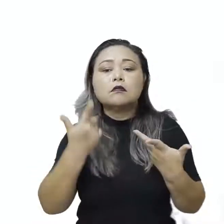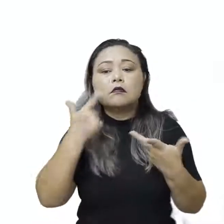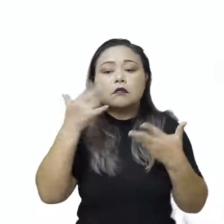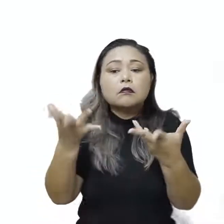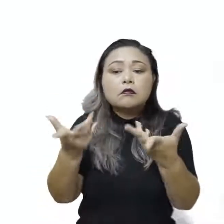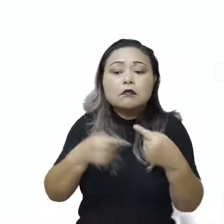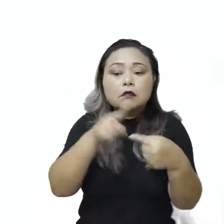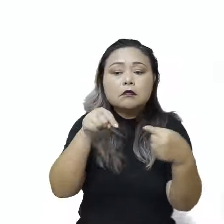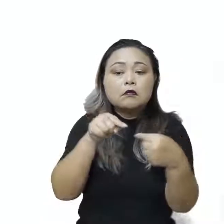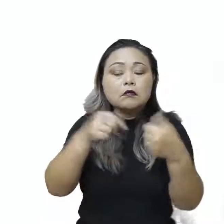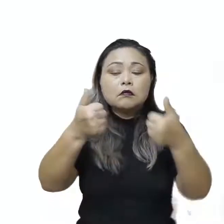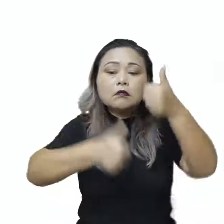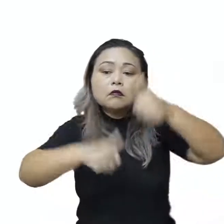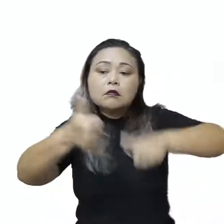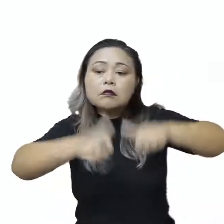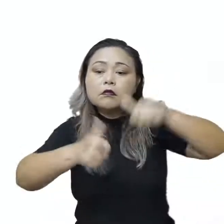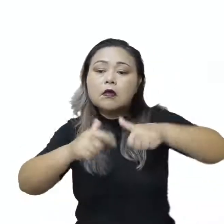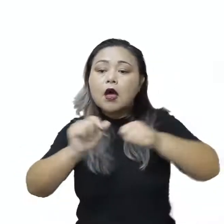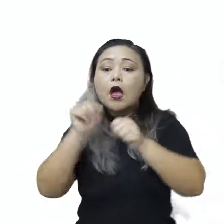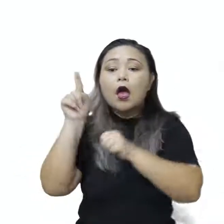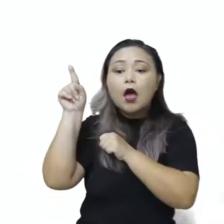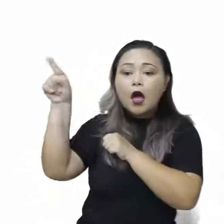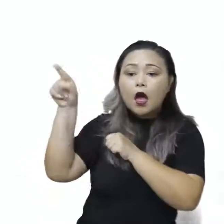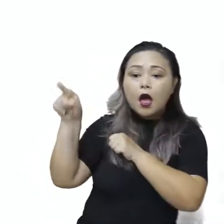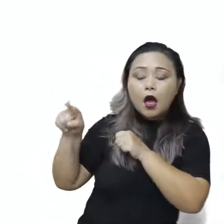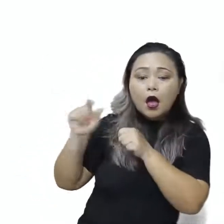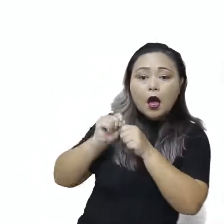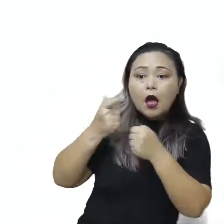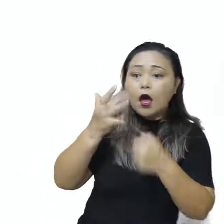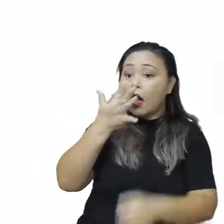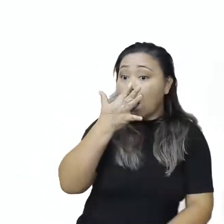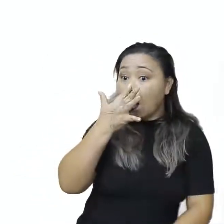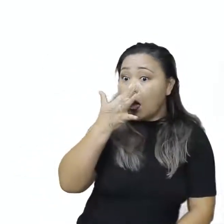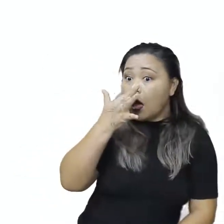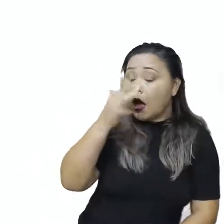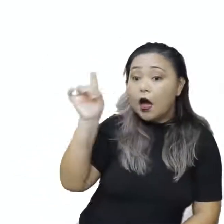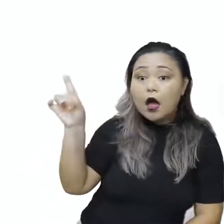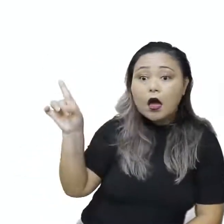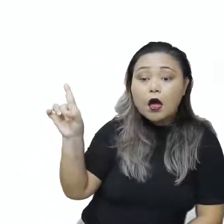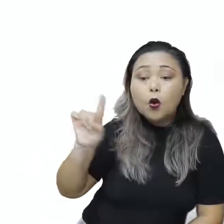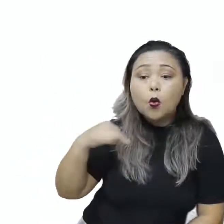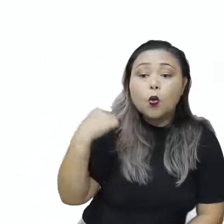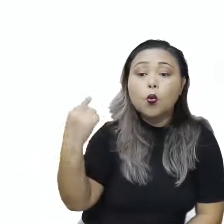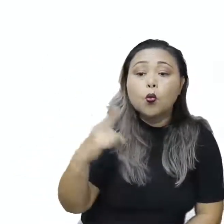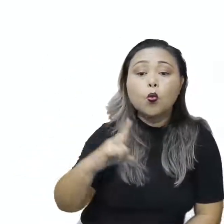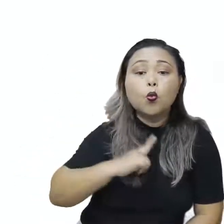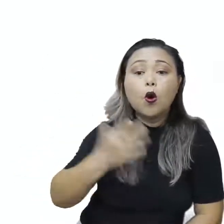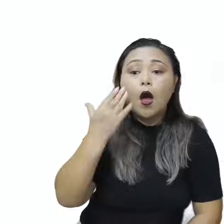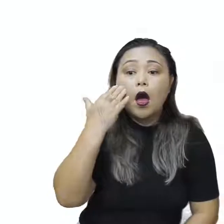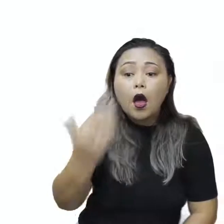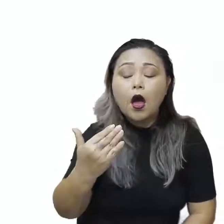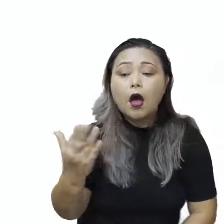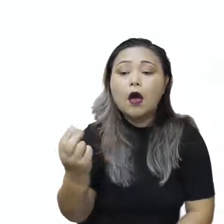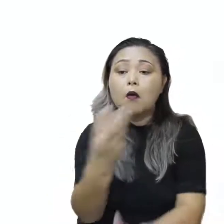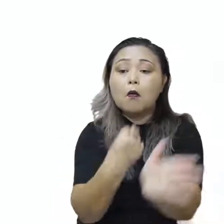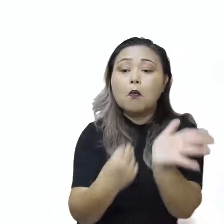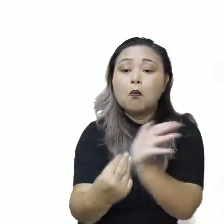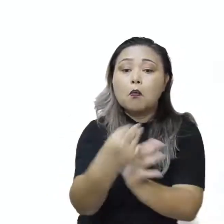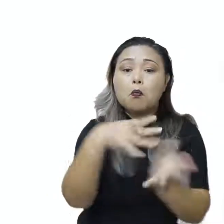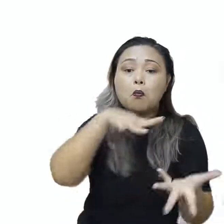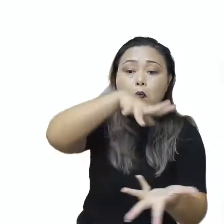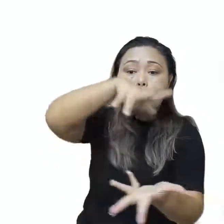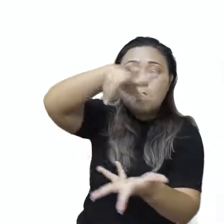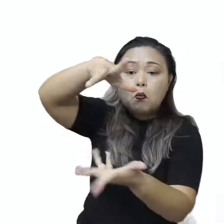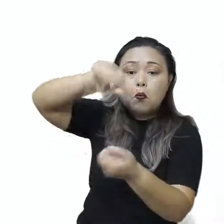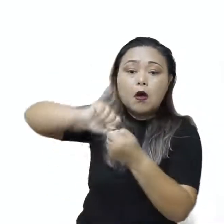nós vamos analisar esses fatores aí. Como você já pode perceber, nós temos aqui de cara logo o mapa mundi,